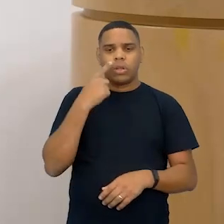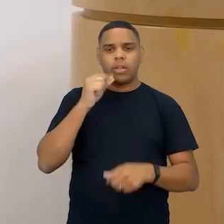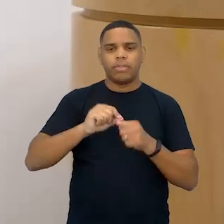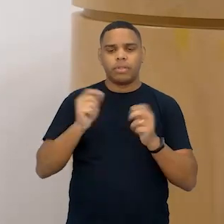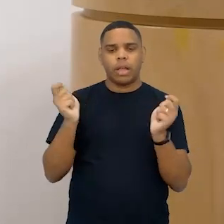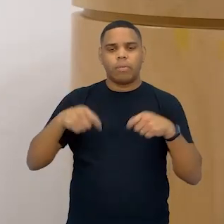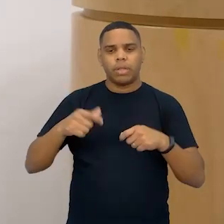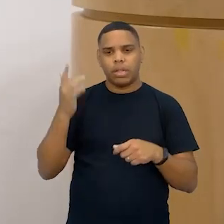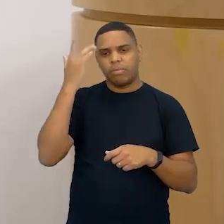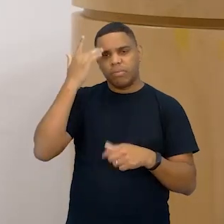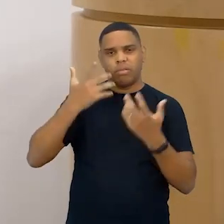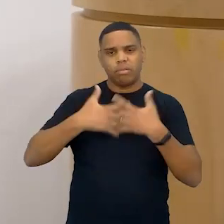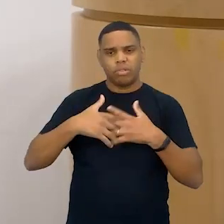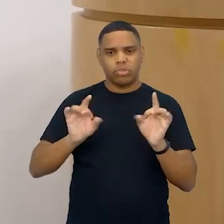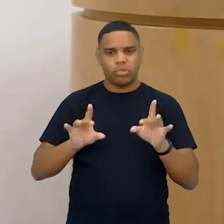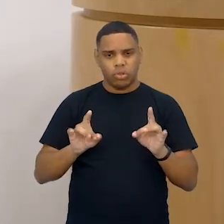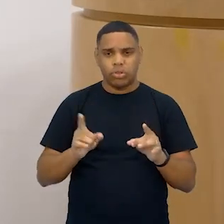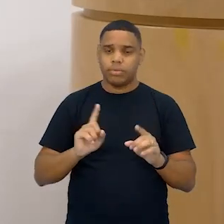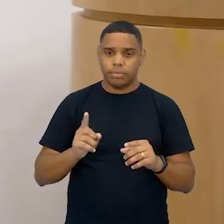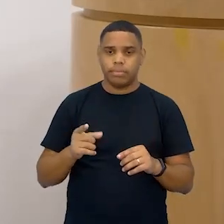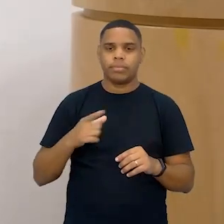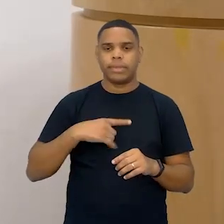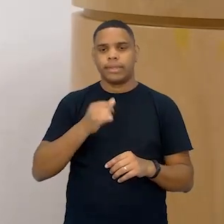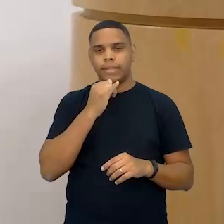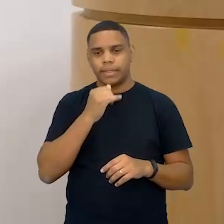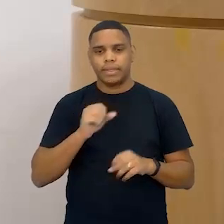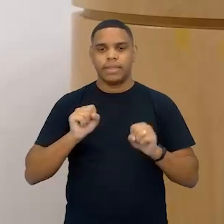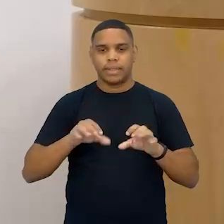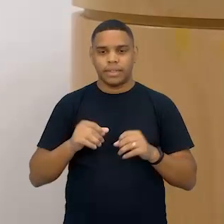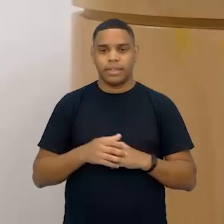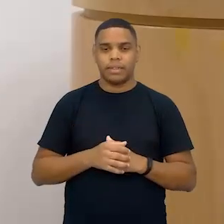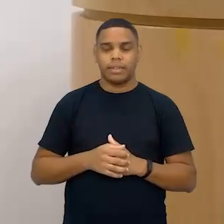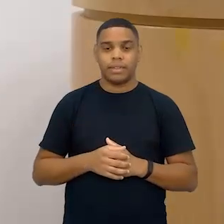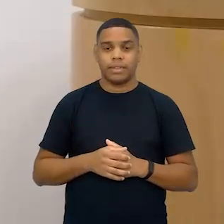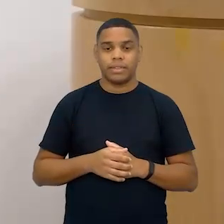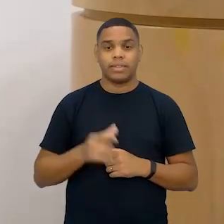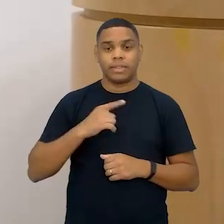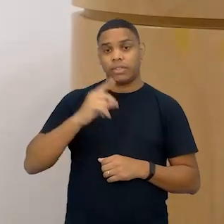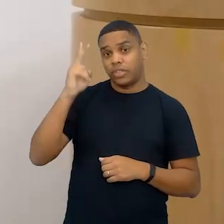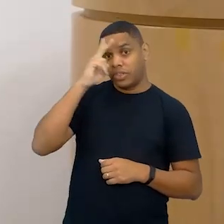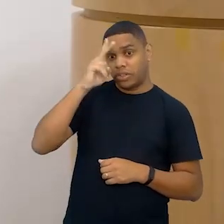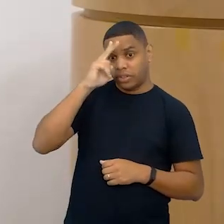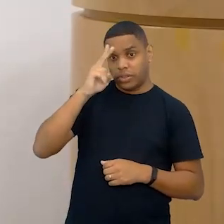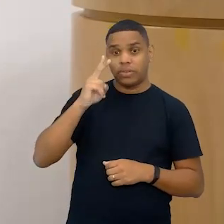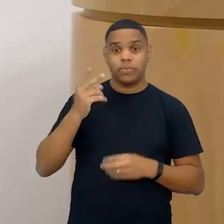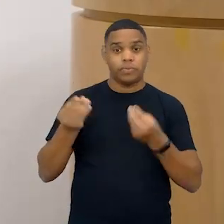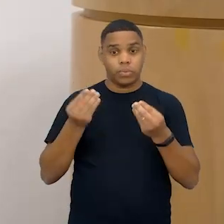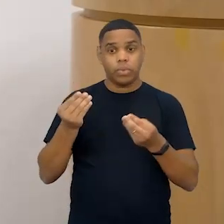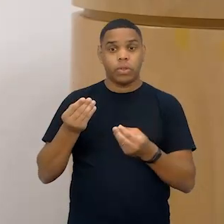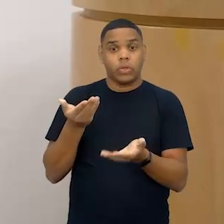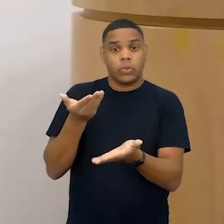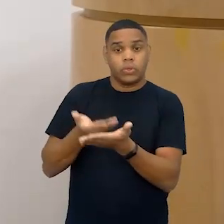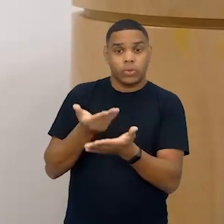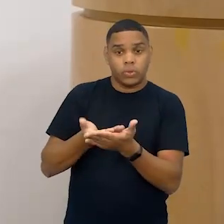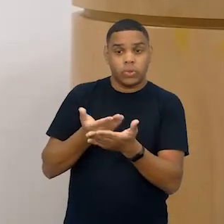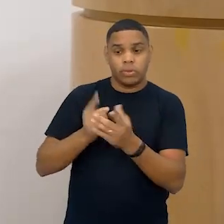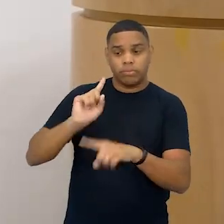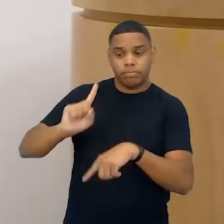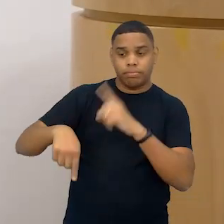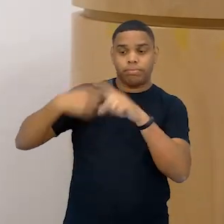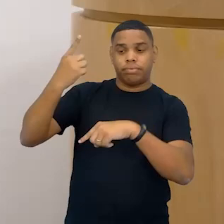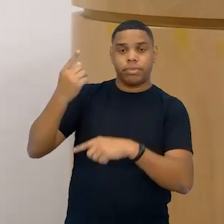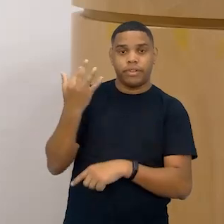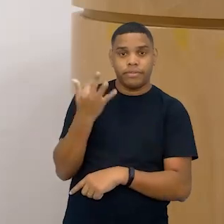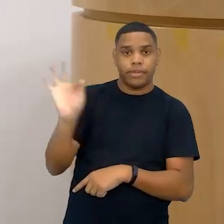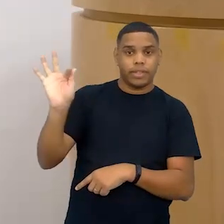de habilidades racionais, né? Por exemplo, aí eu vou trazer a história aqui, né? Como estudar a Revolução Francesa.